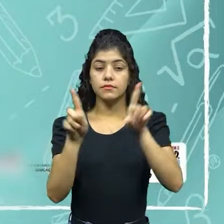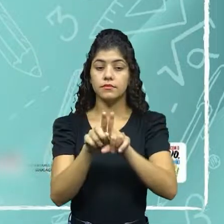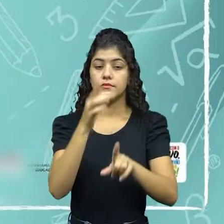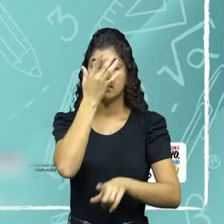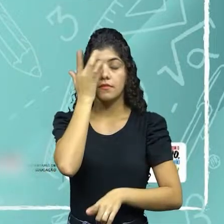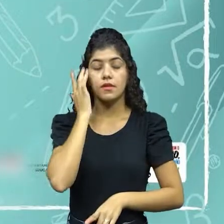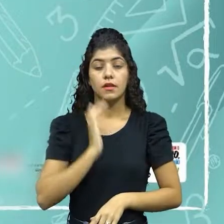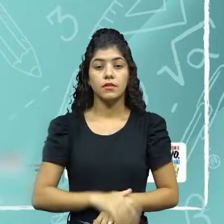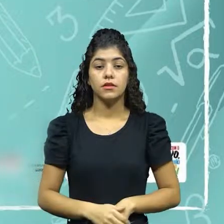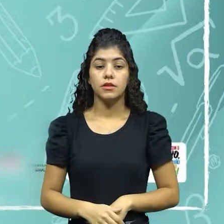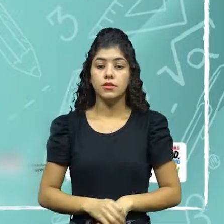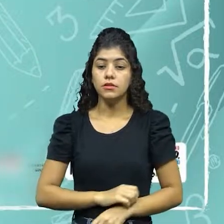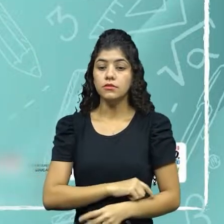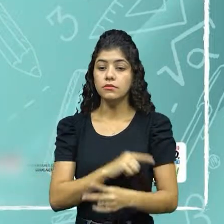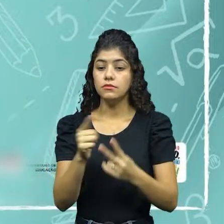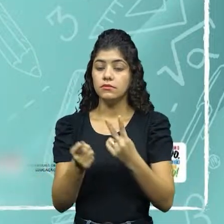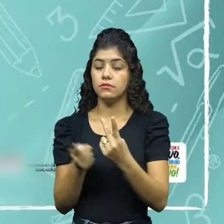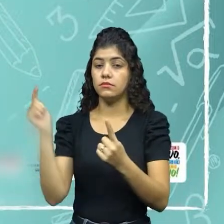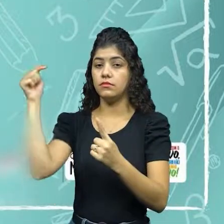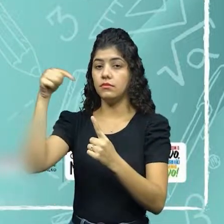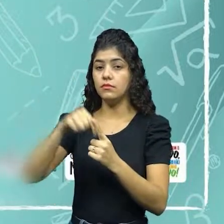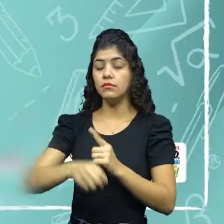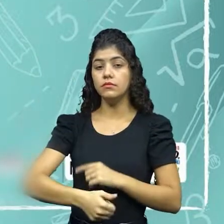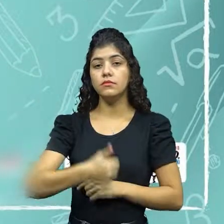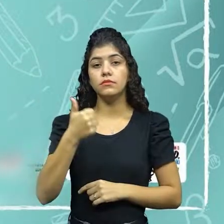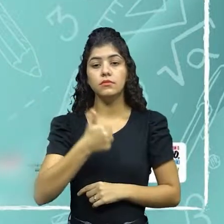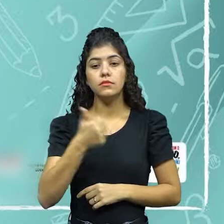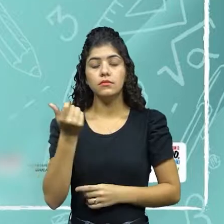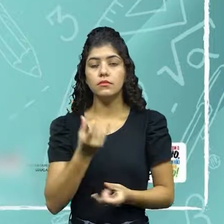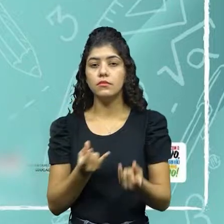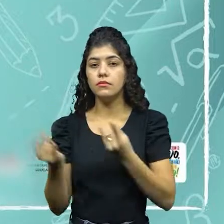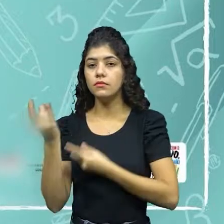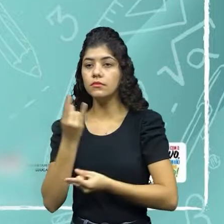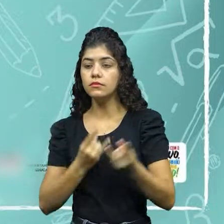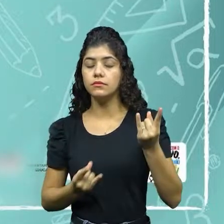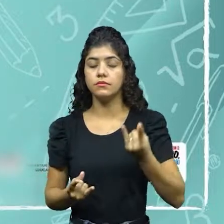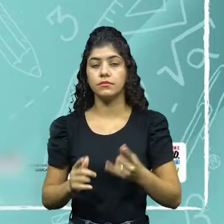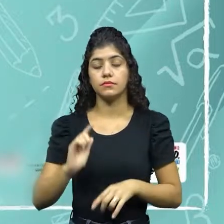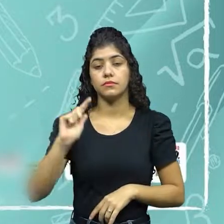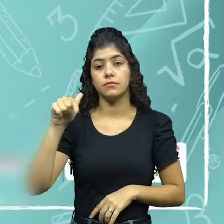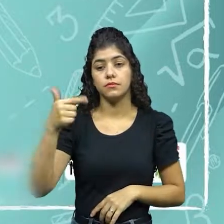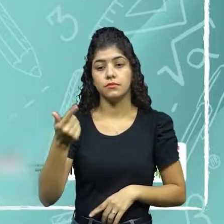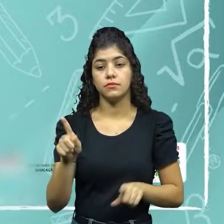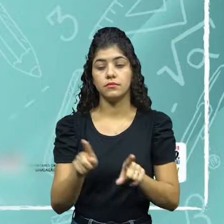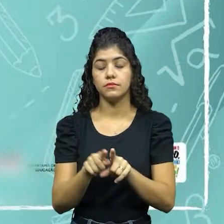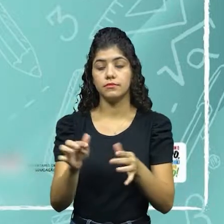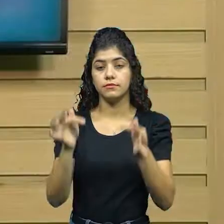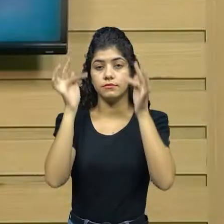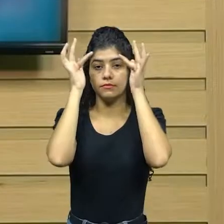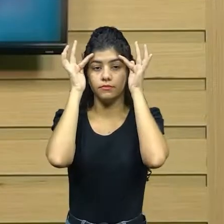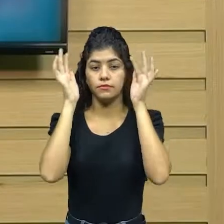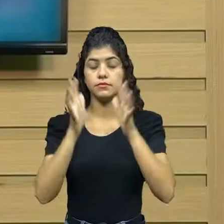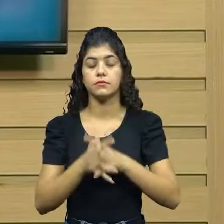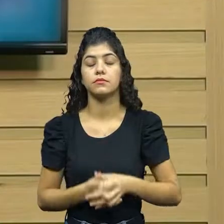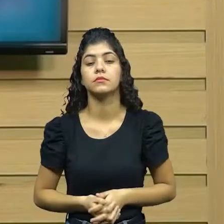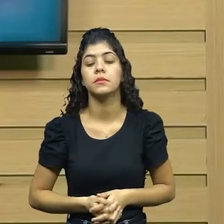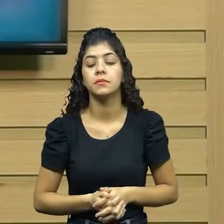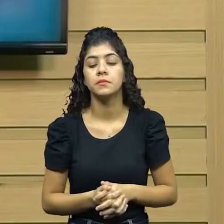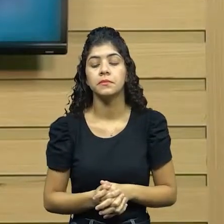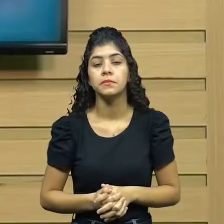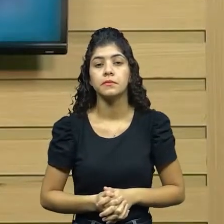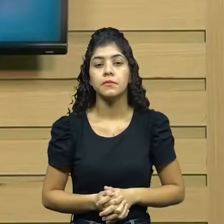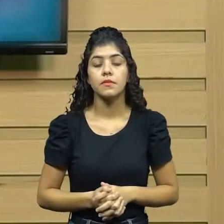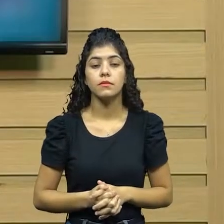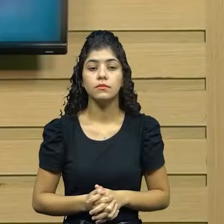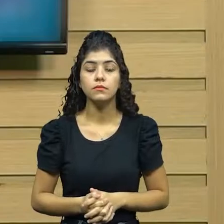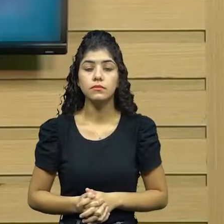Então, nós temos esses dois objetivos. Primeiro, atrair os clientes, depois fidelizar os clientes, tá bom? E esse é